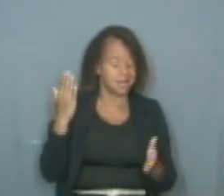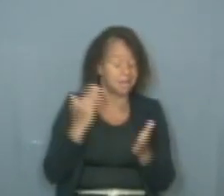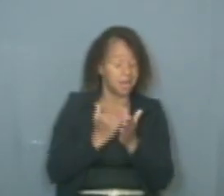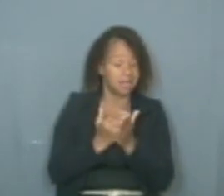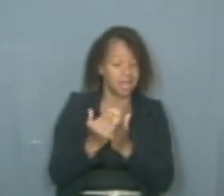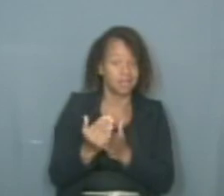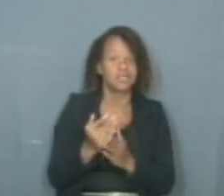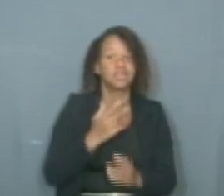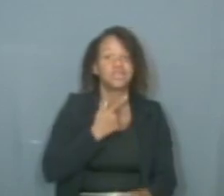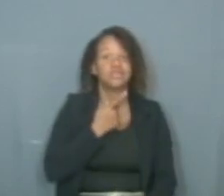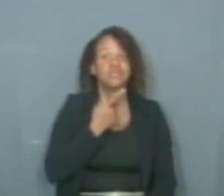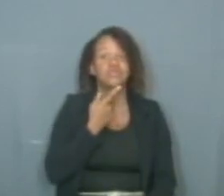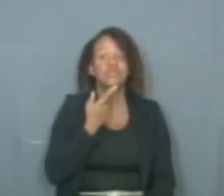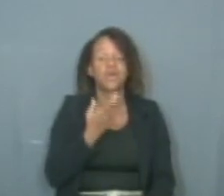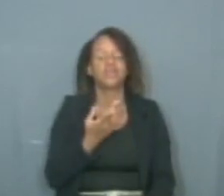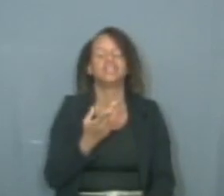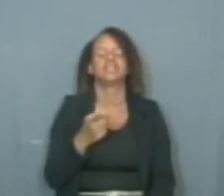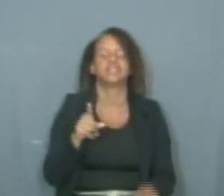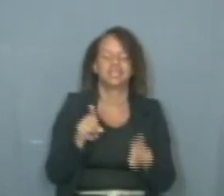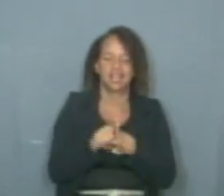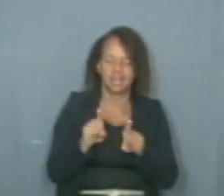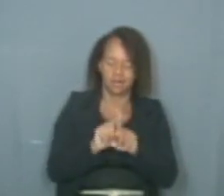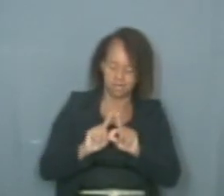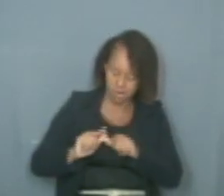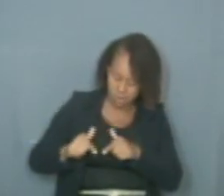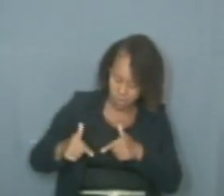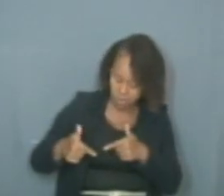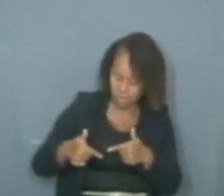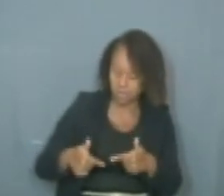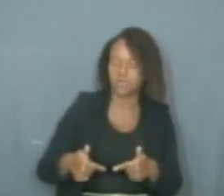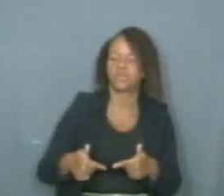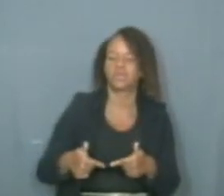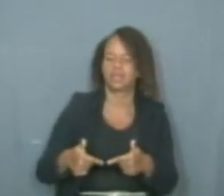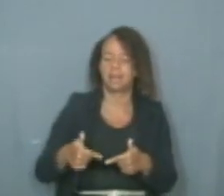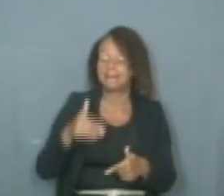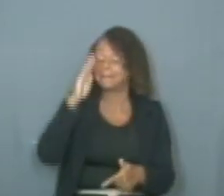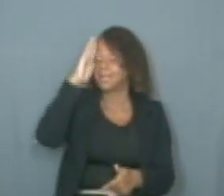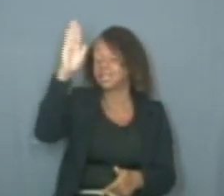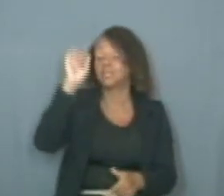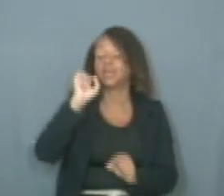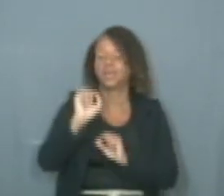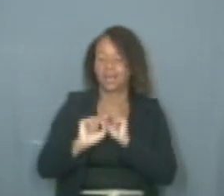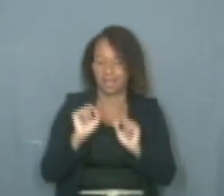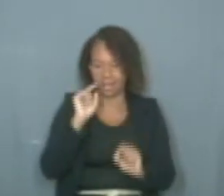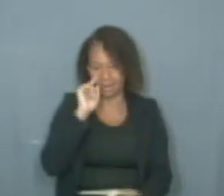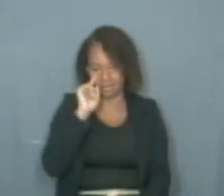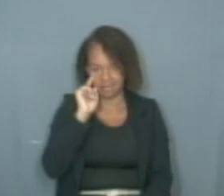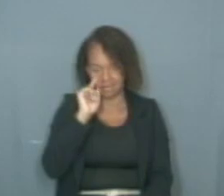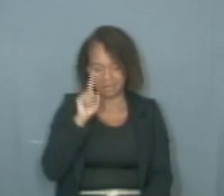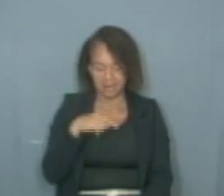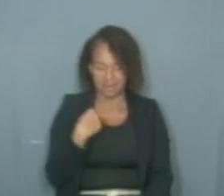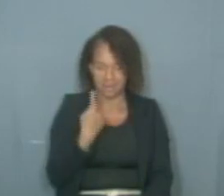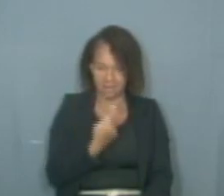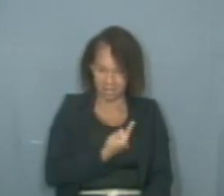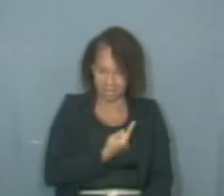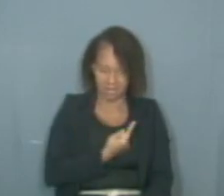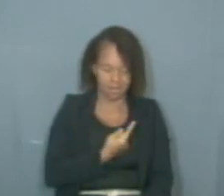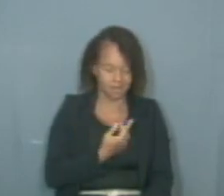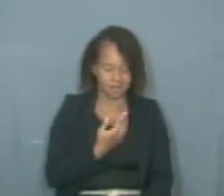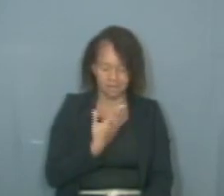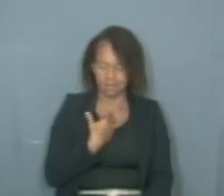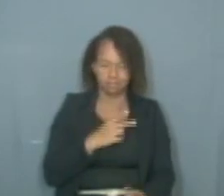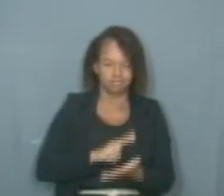nossas vozes, a partir da nossa luta e, principalmente, quando a gente não